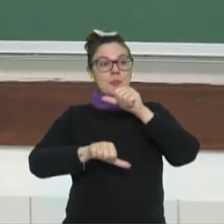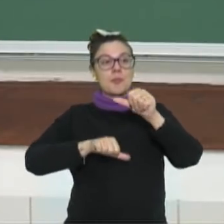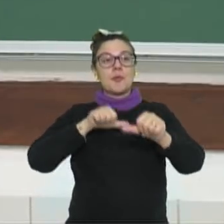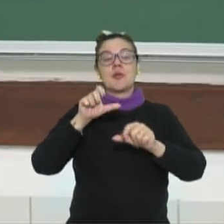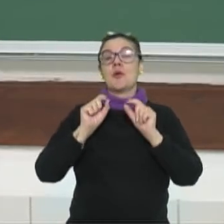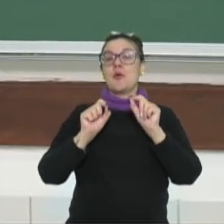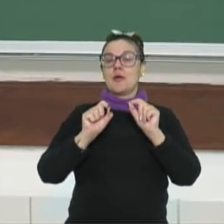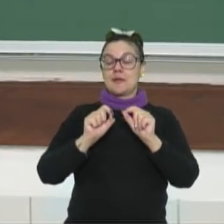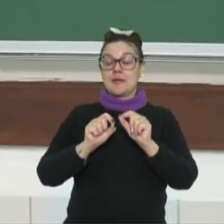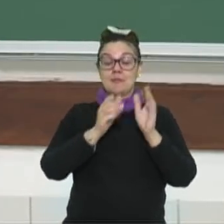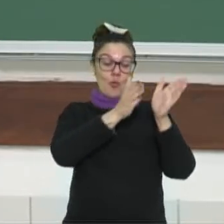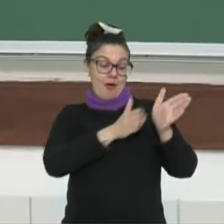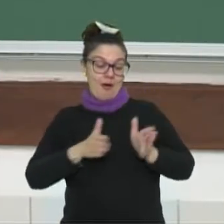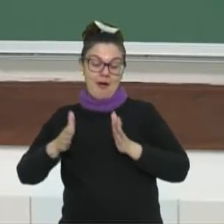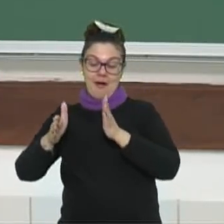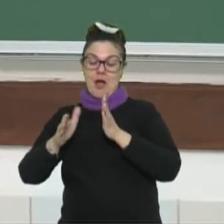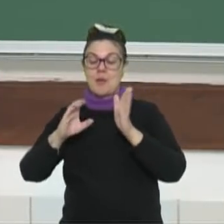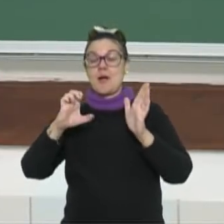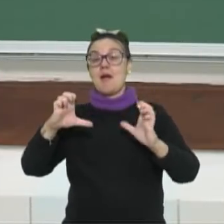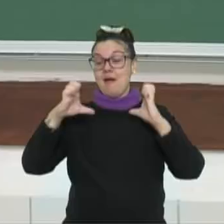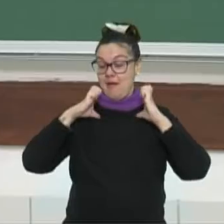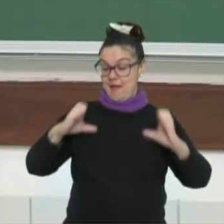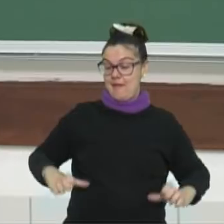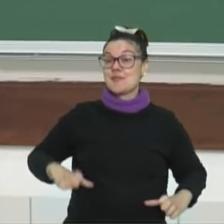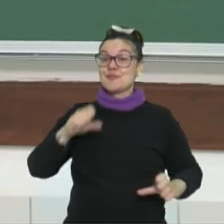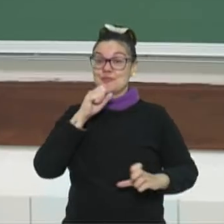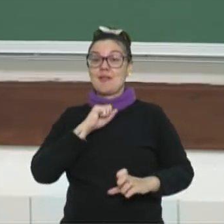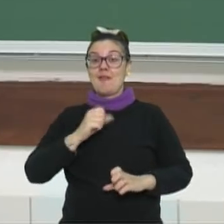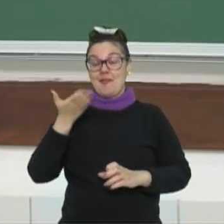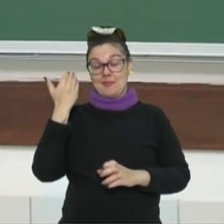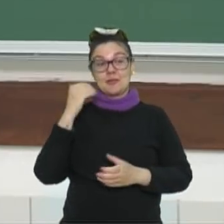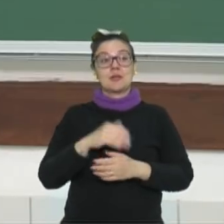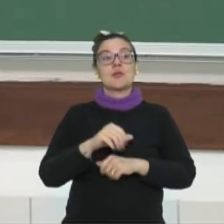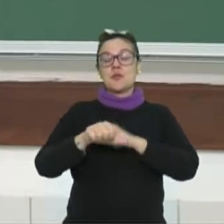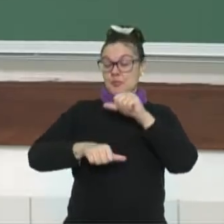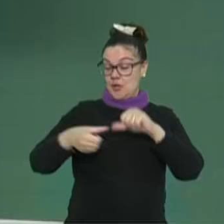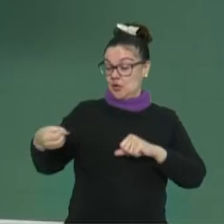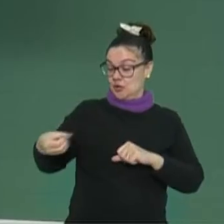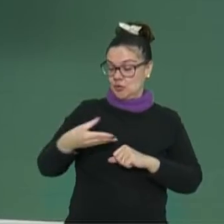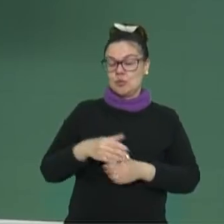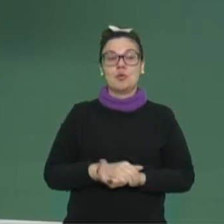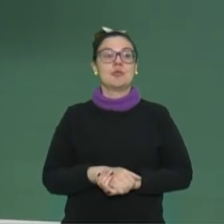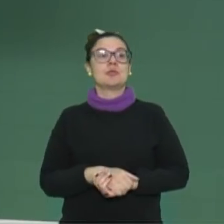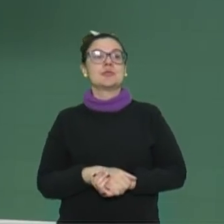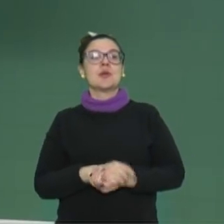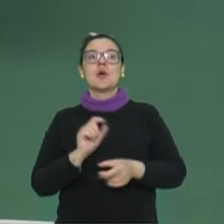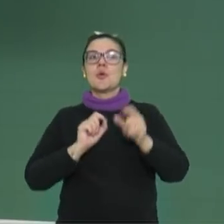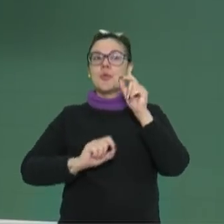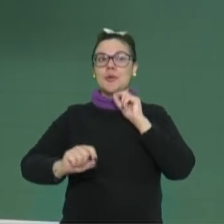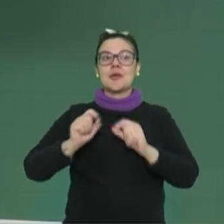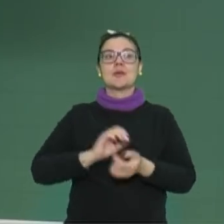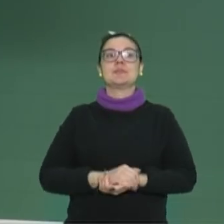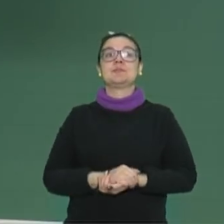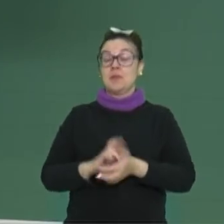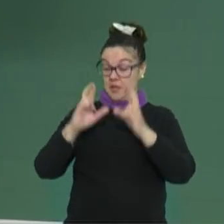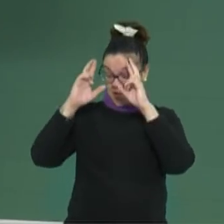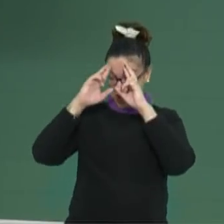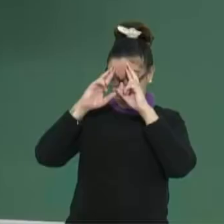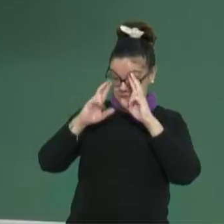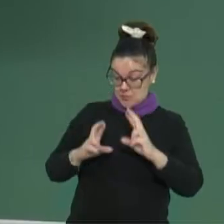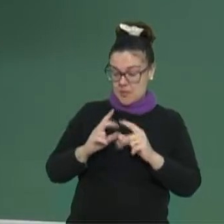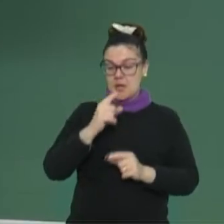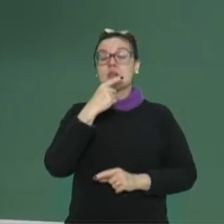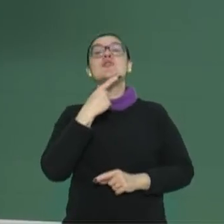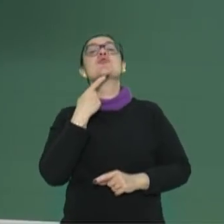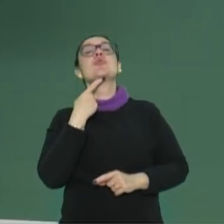sair da ética velha, né, que nos diz isso diretamente, e construir um novo valor nesse lugar, que é justamente esse: